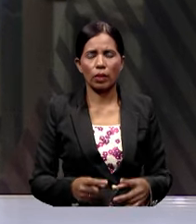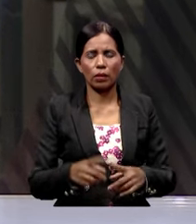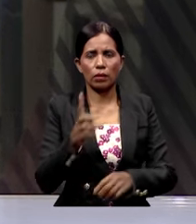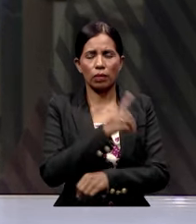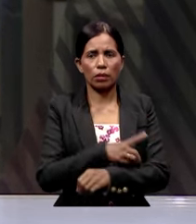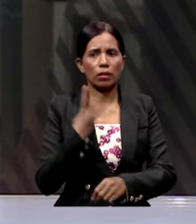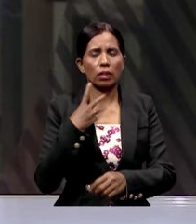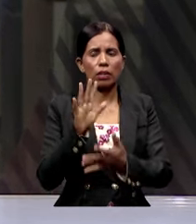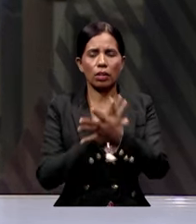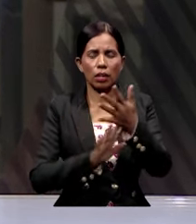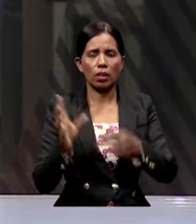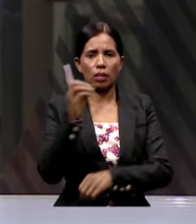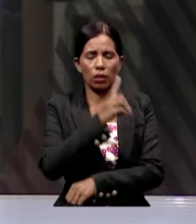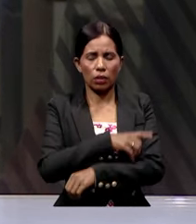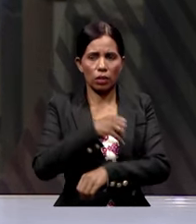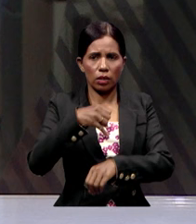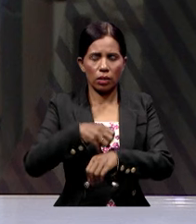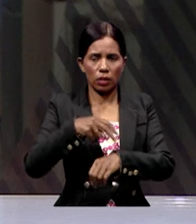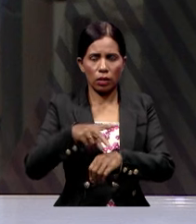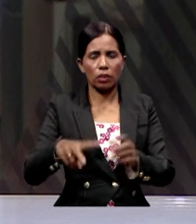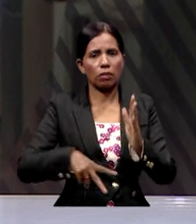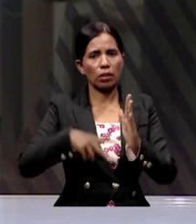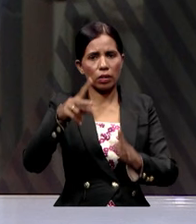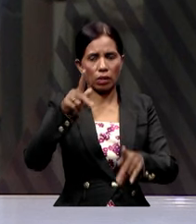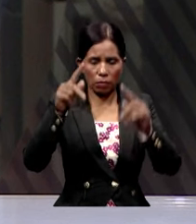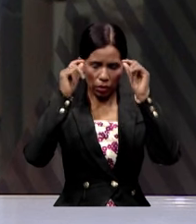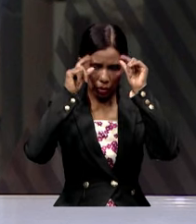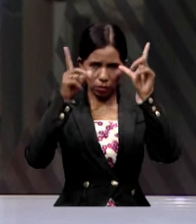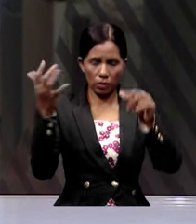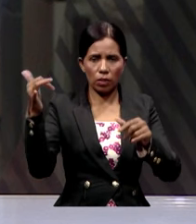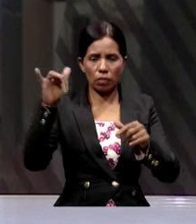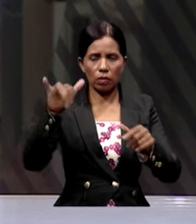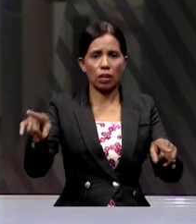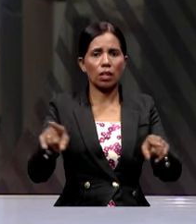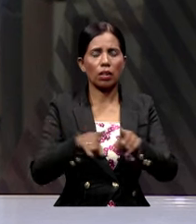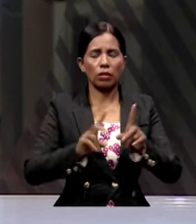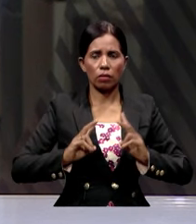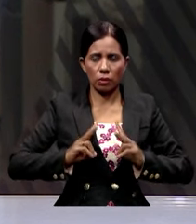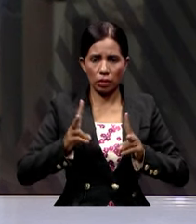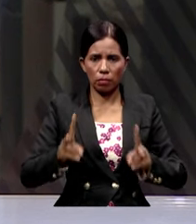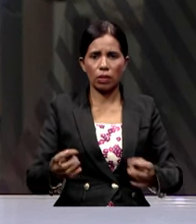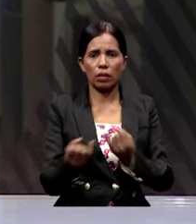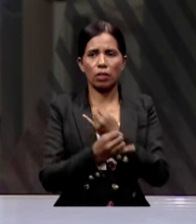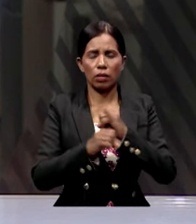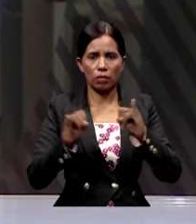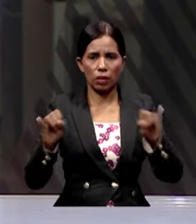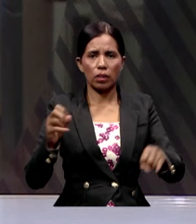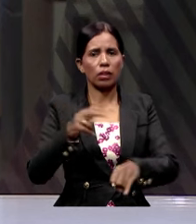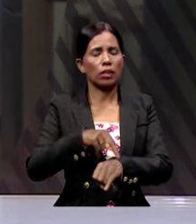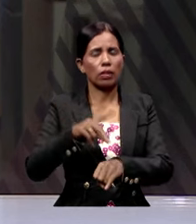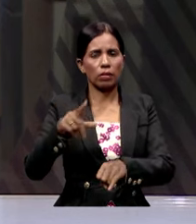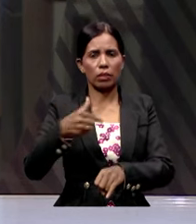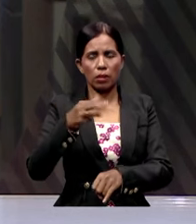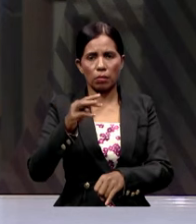kita komemora lorong eroi nasional atau valoriza timoruan siranebe sai eroi ba independensia nasional.